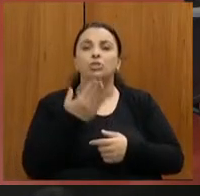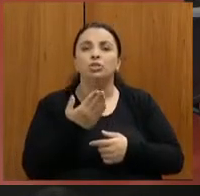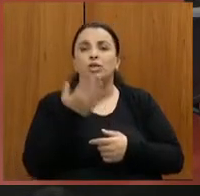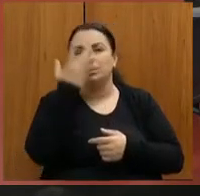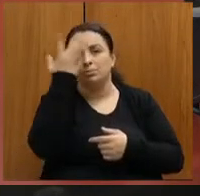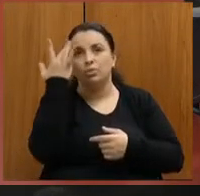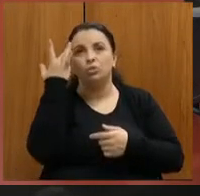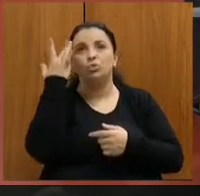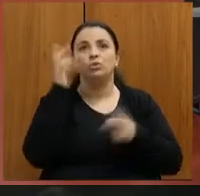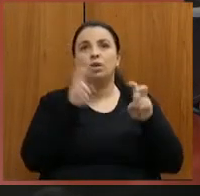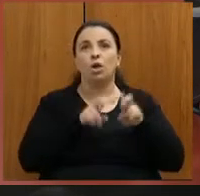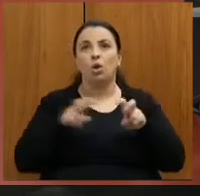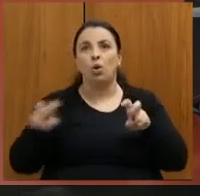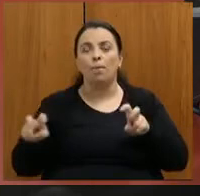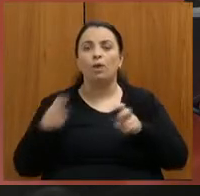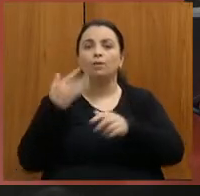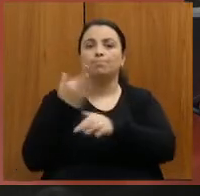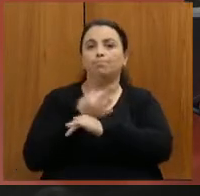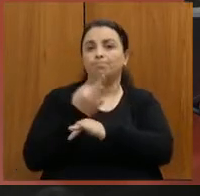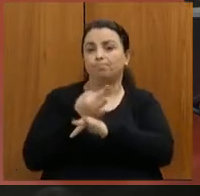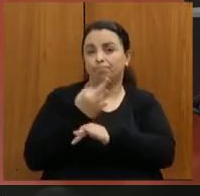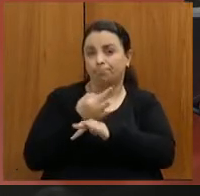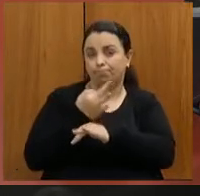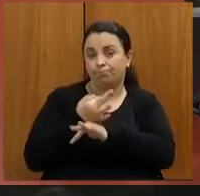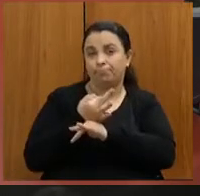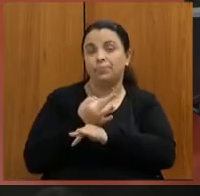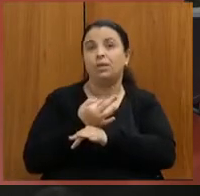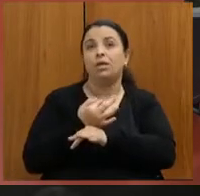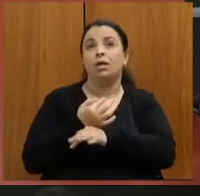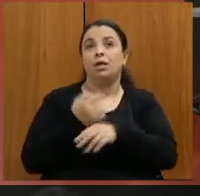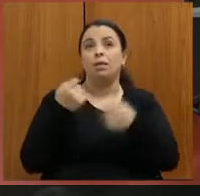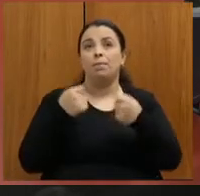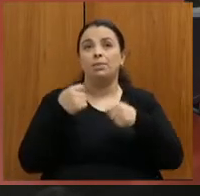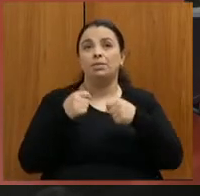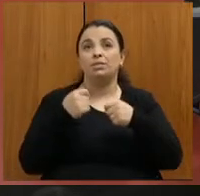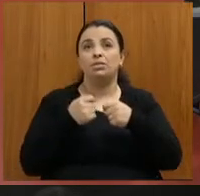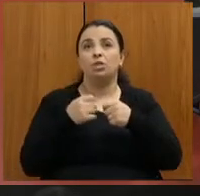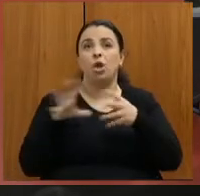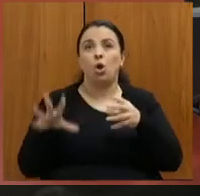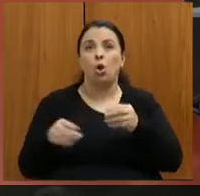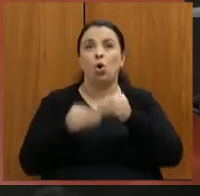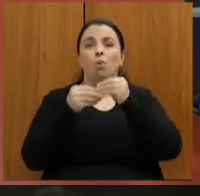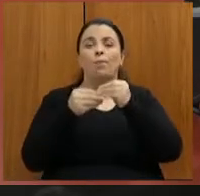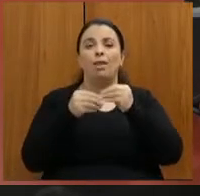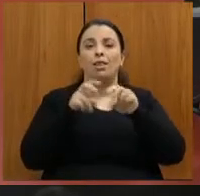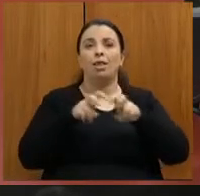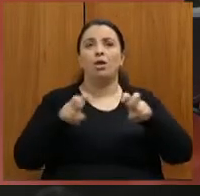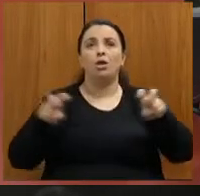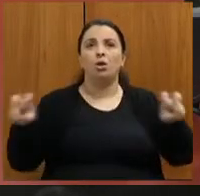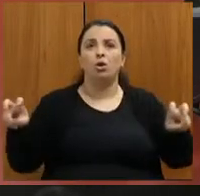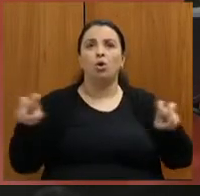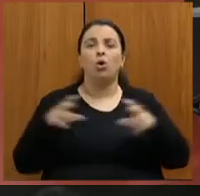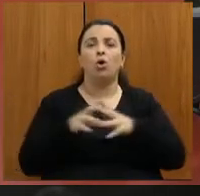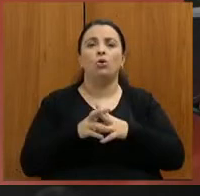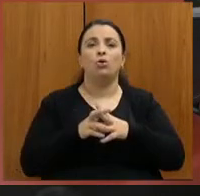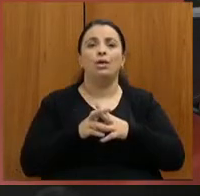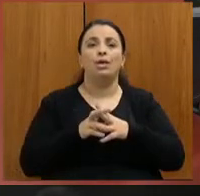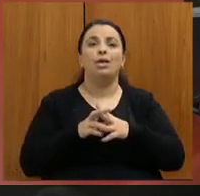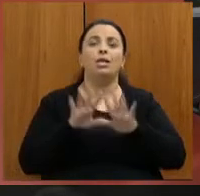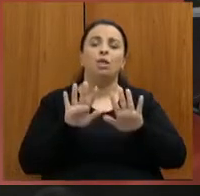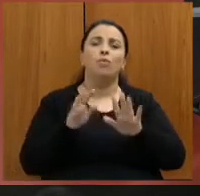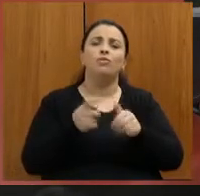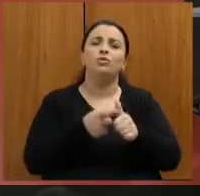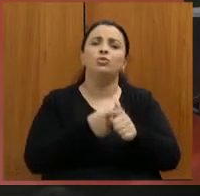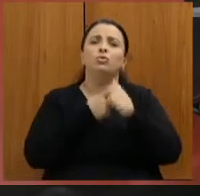que compõem a reunião é tão precisando de inteirar ocorre aqui se tivesse a compreensão de todos nós suspendemos